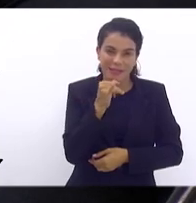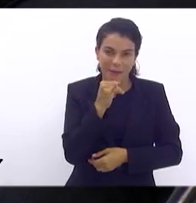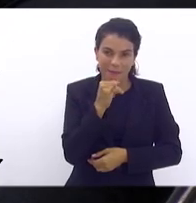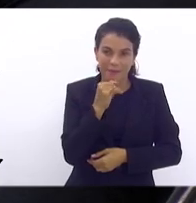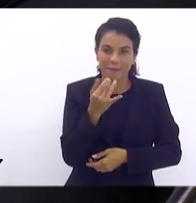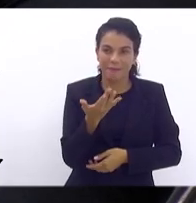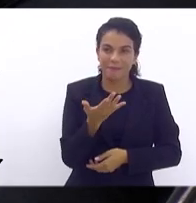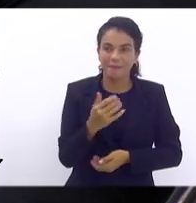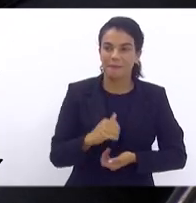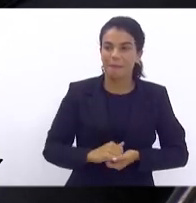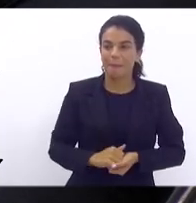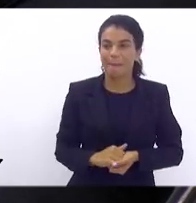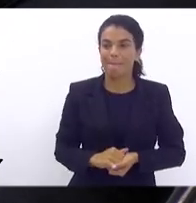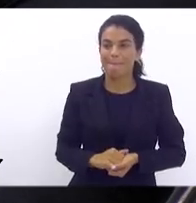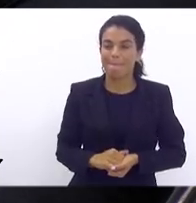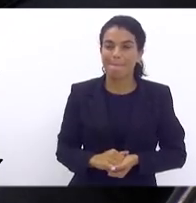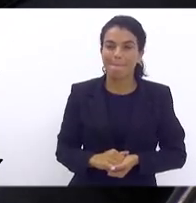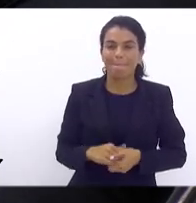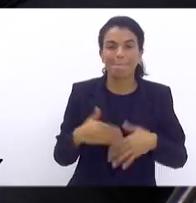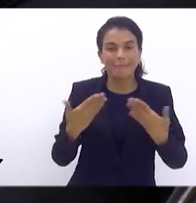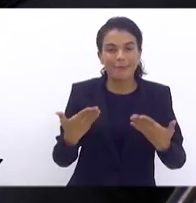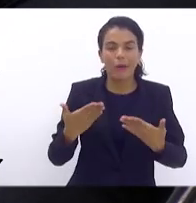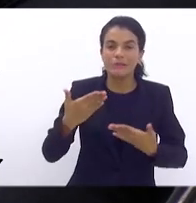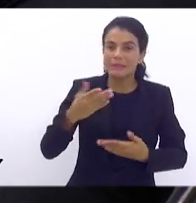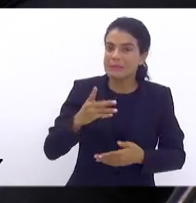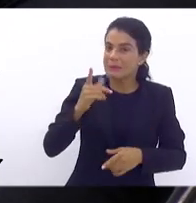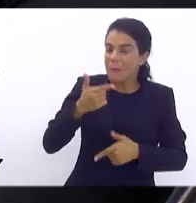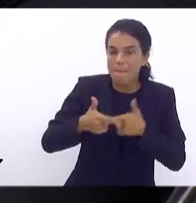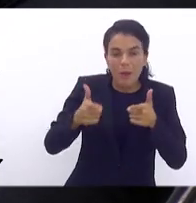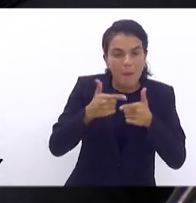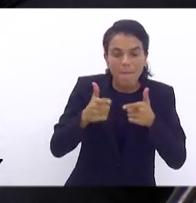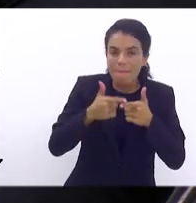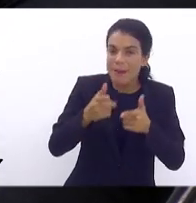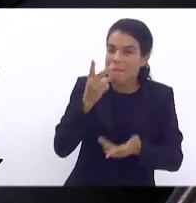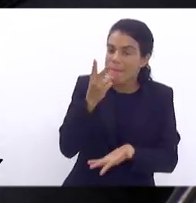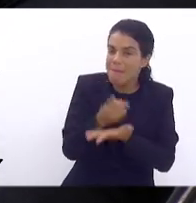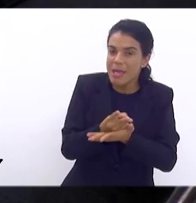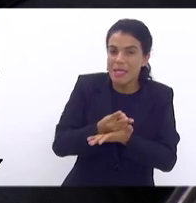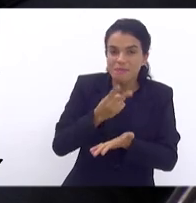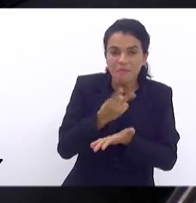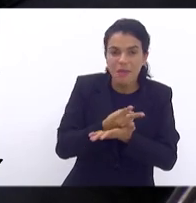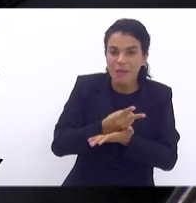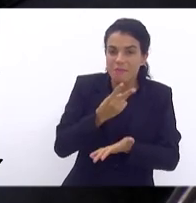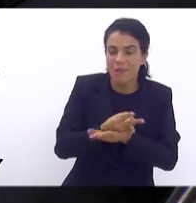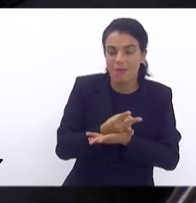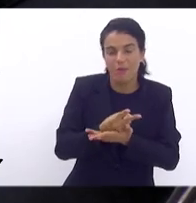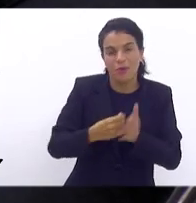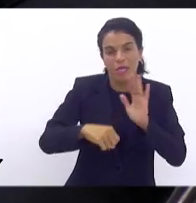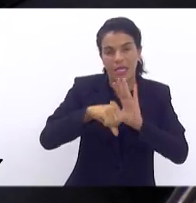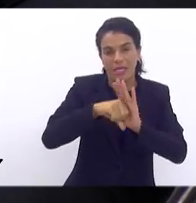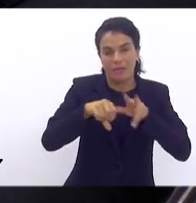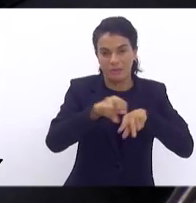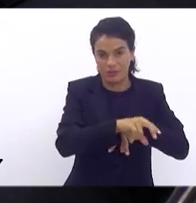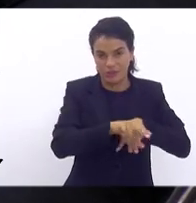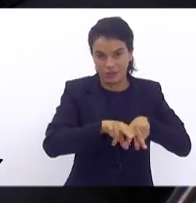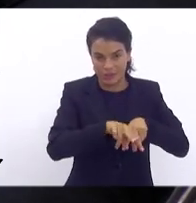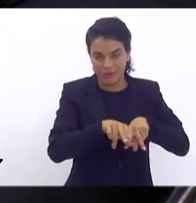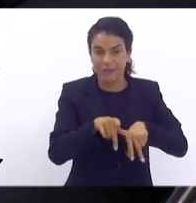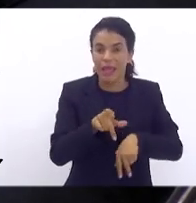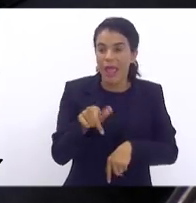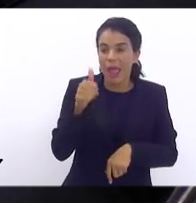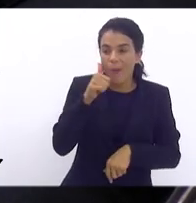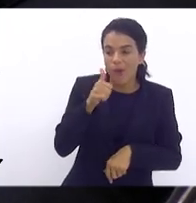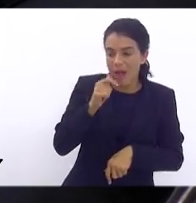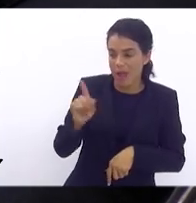e a gente cai naquele naquela recorrência um problema que é recorrente em crimes de gênero né É muita palavra da mulher